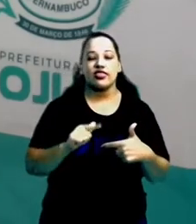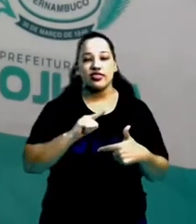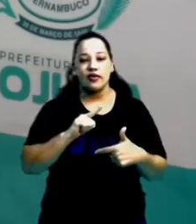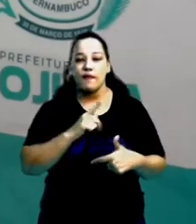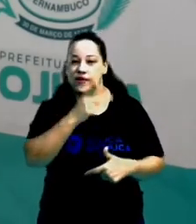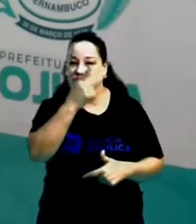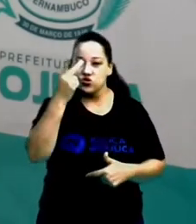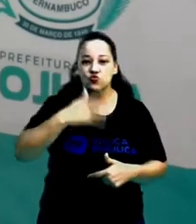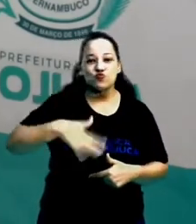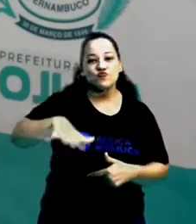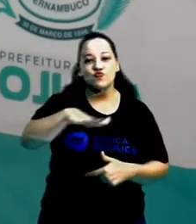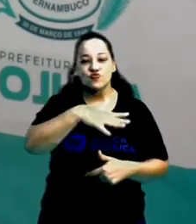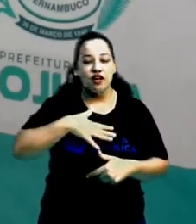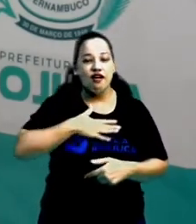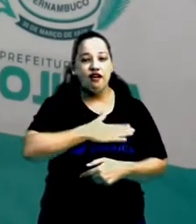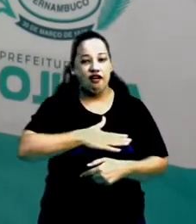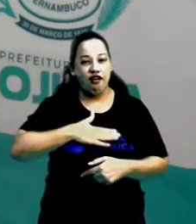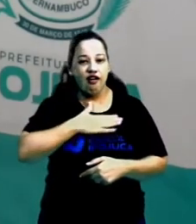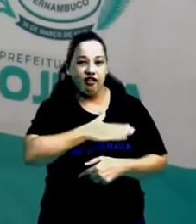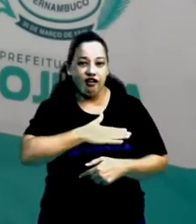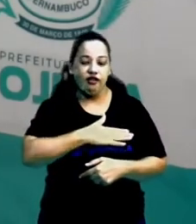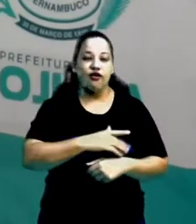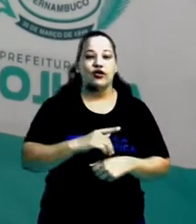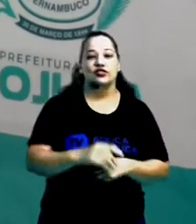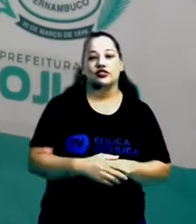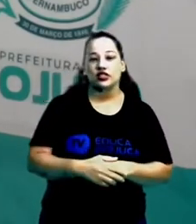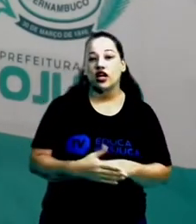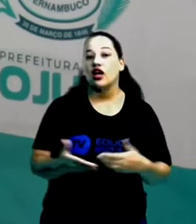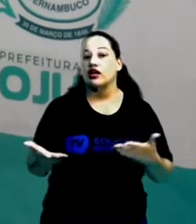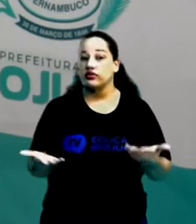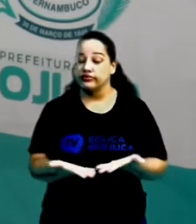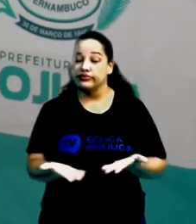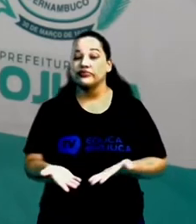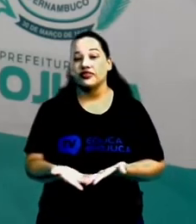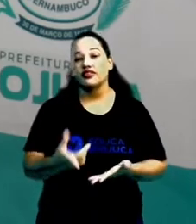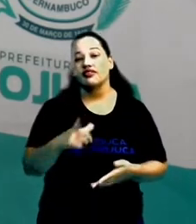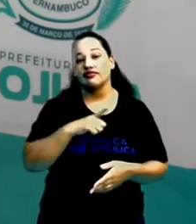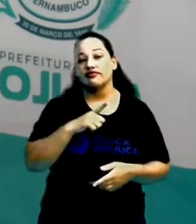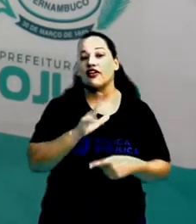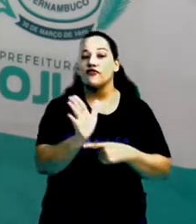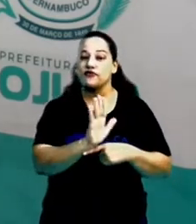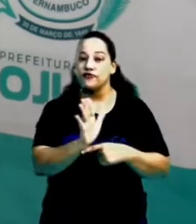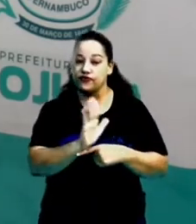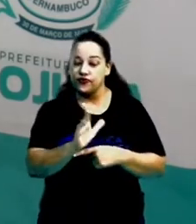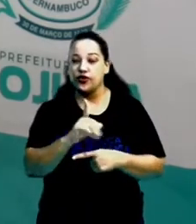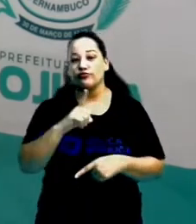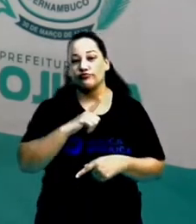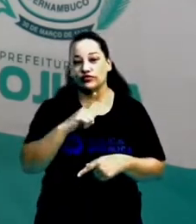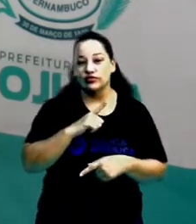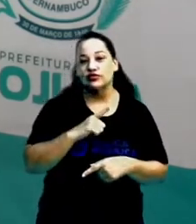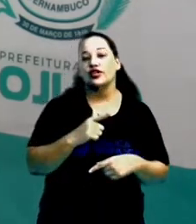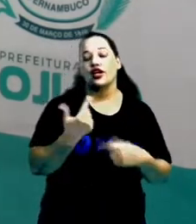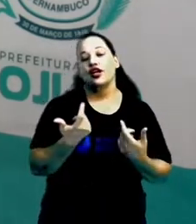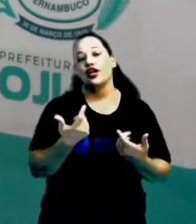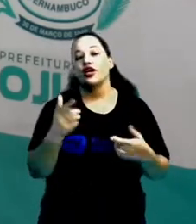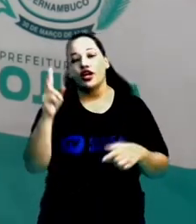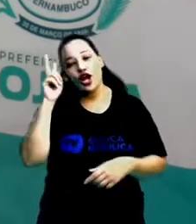temos vários filmes que saíram das HQs e estão nas telas e são aí filmes de ação